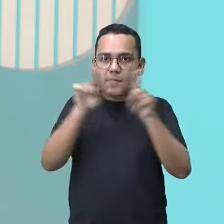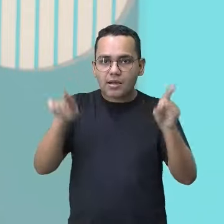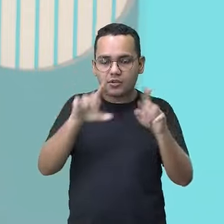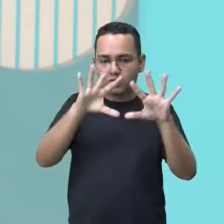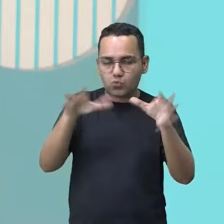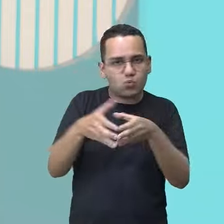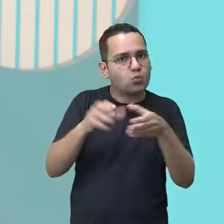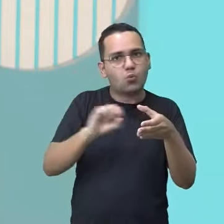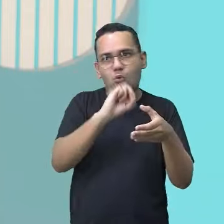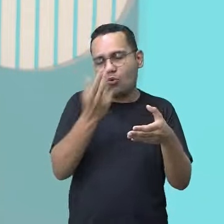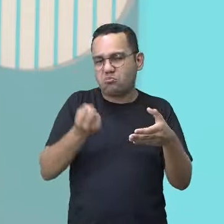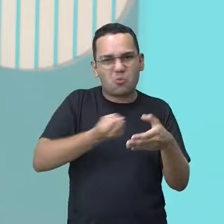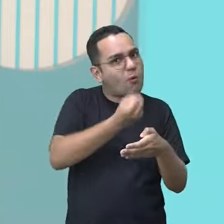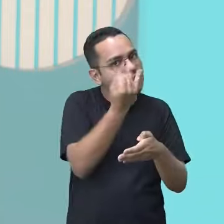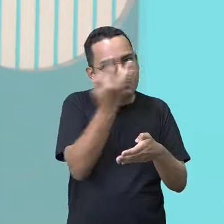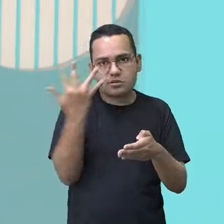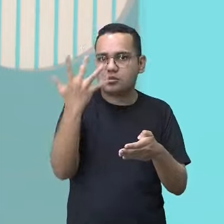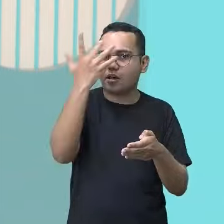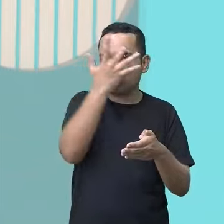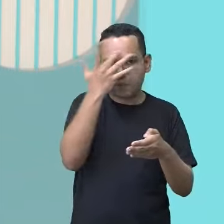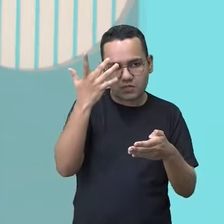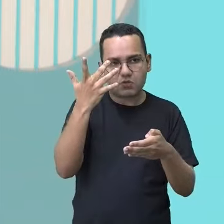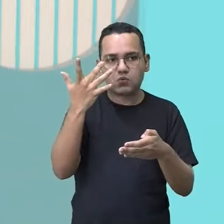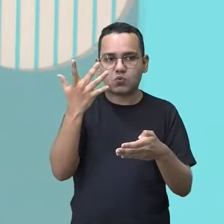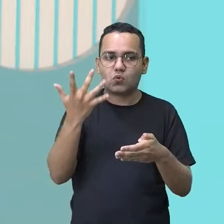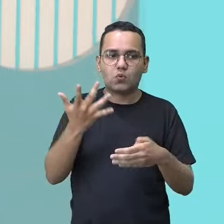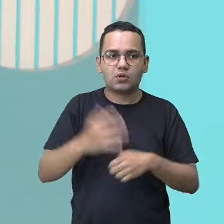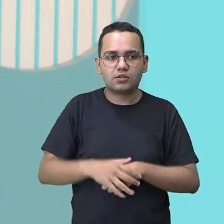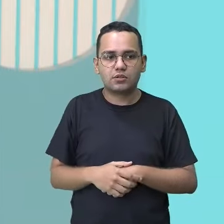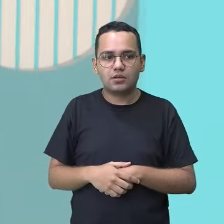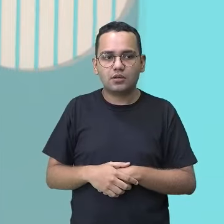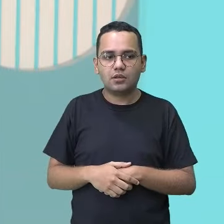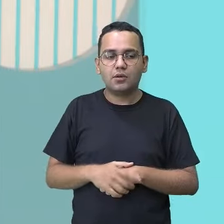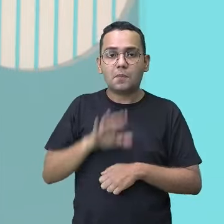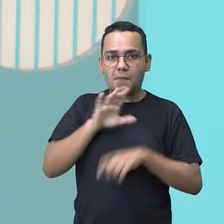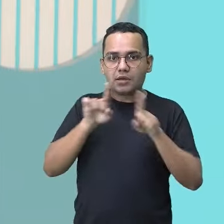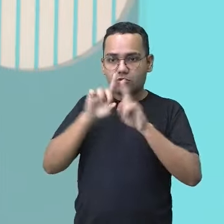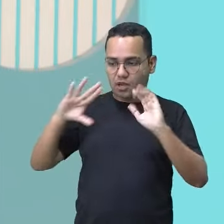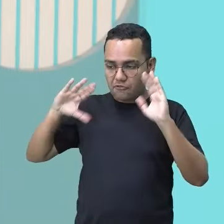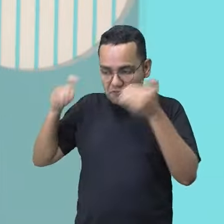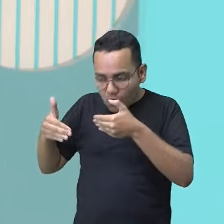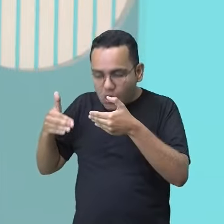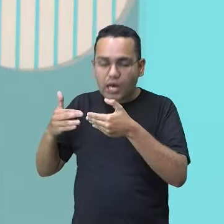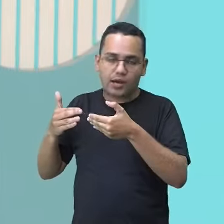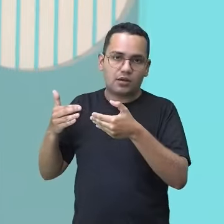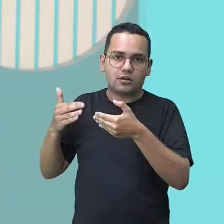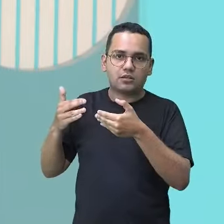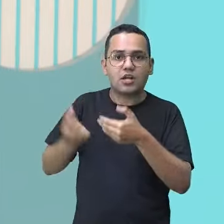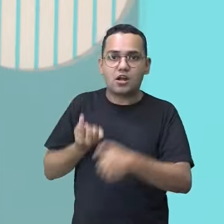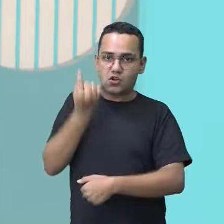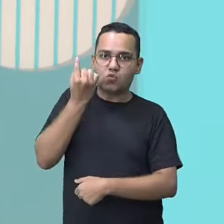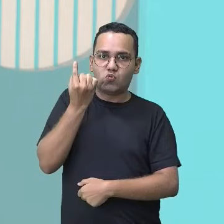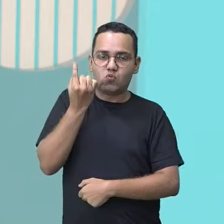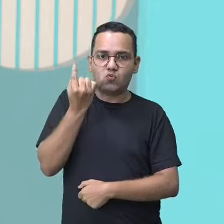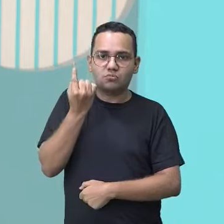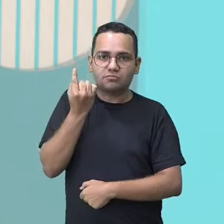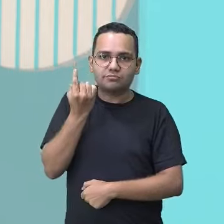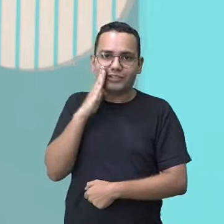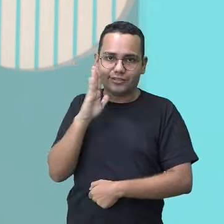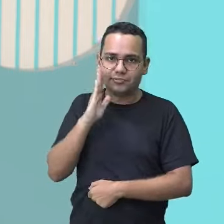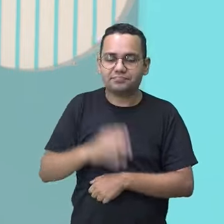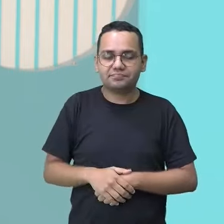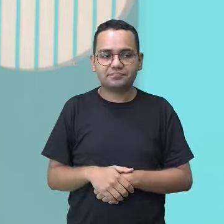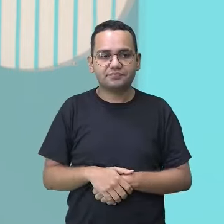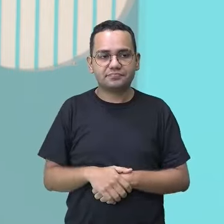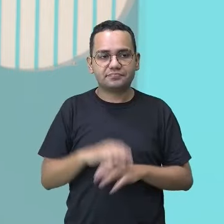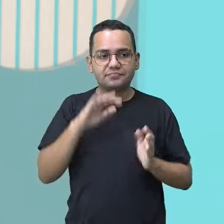milhares de pessoas ou milhares de coisas eu estou falando especificamente de um Beleza então agora eu quero que vocês vejam